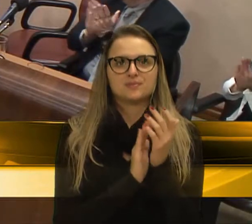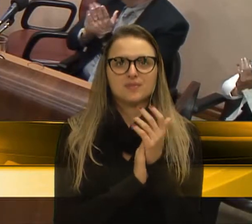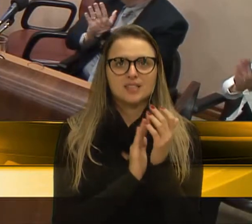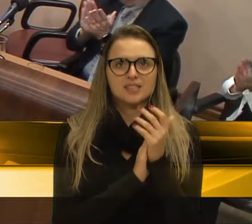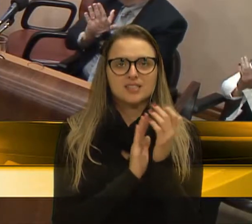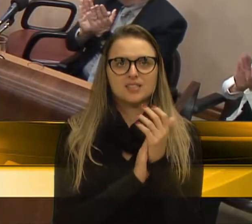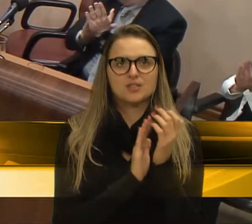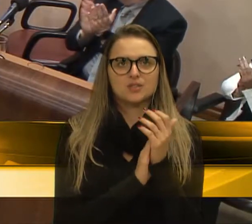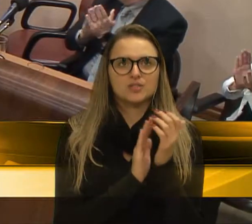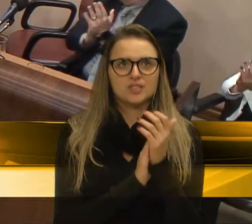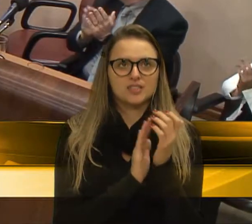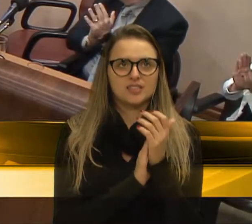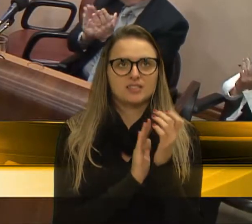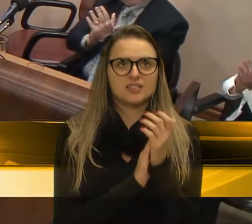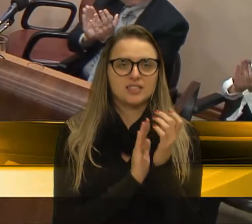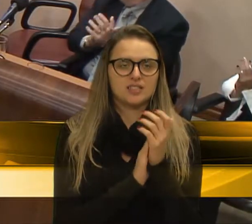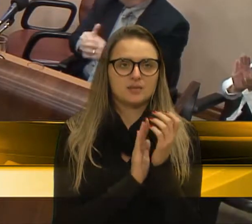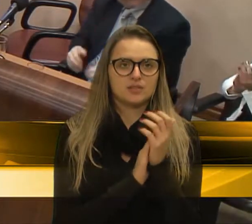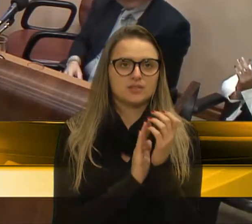Você viu o quartel?